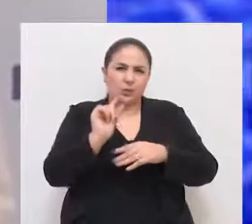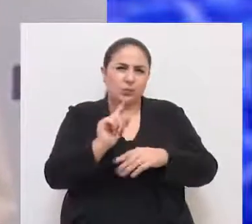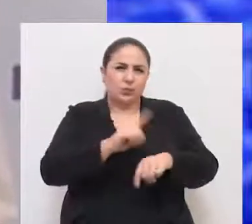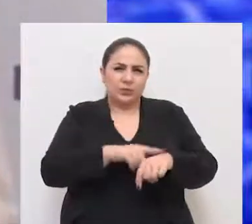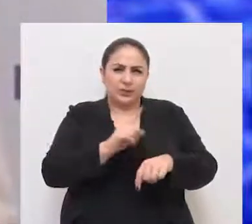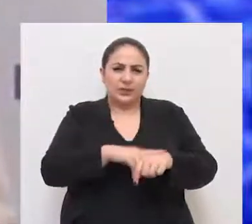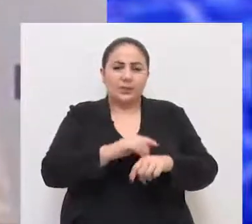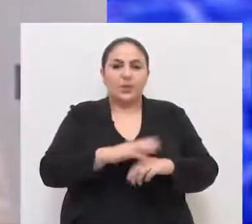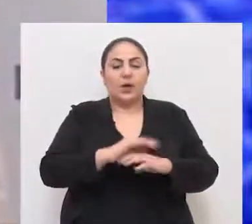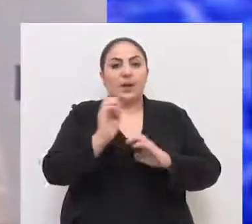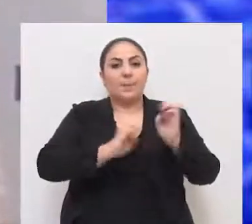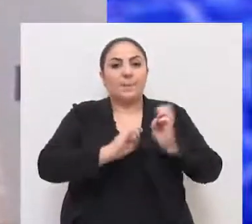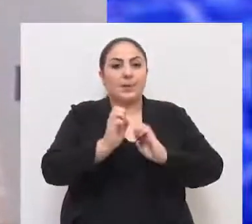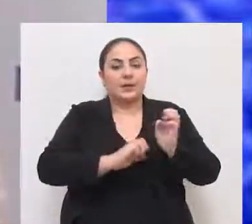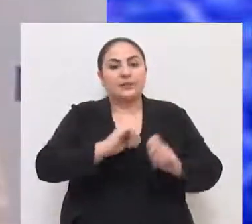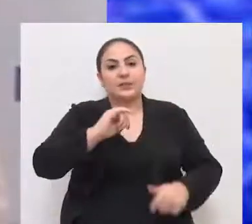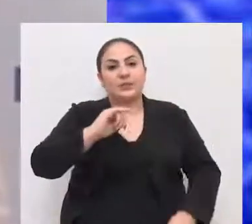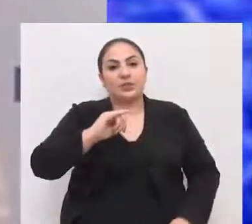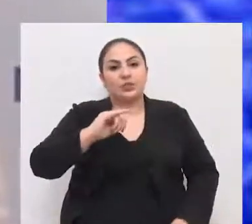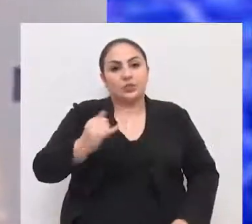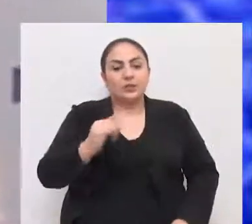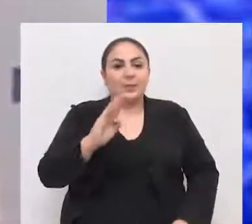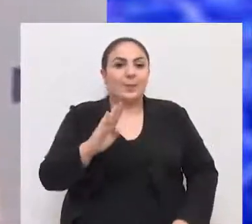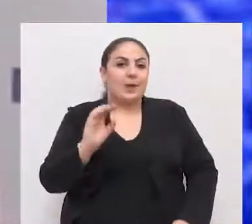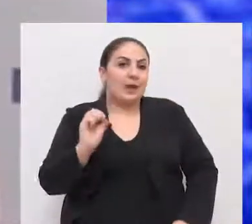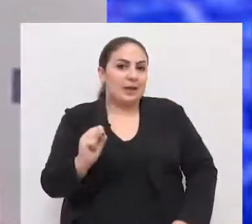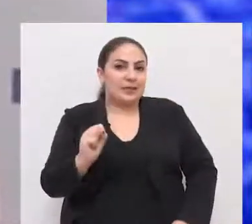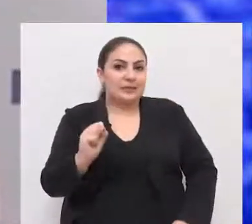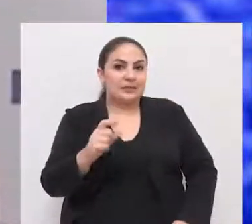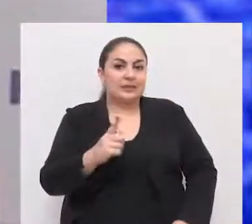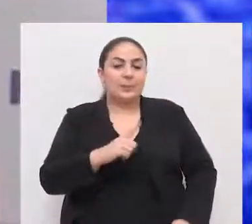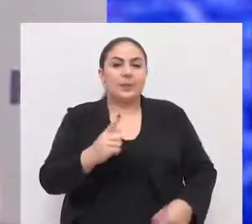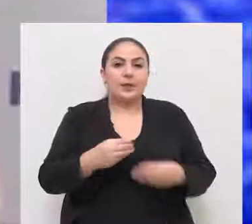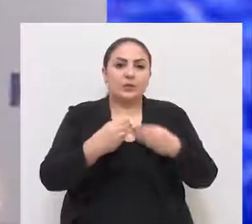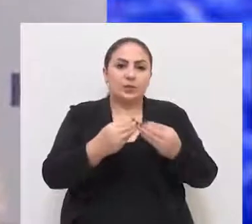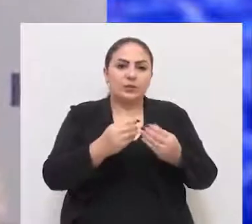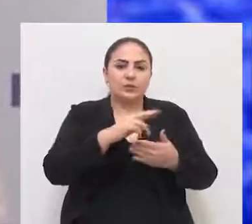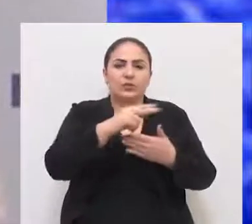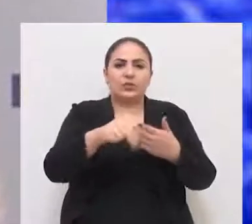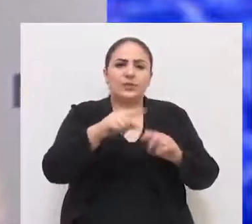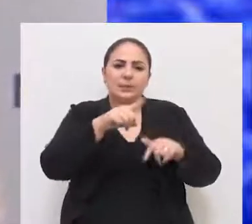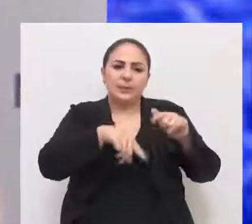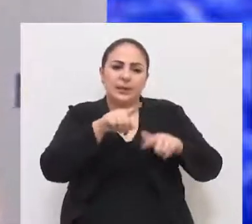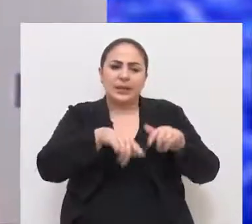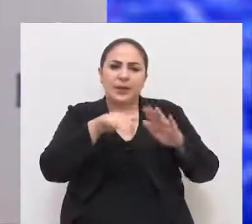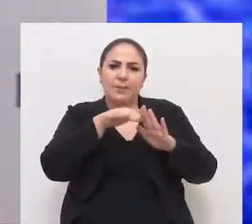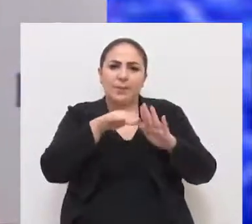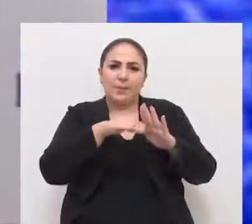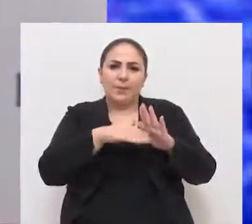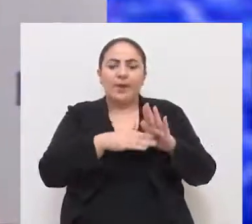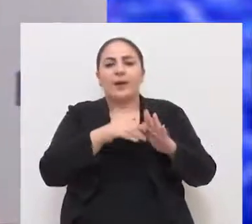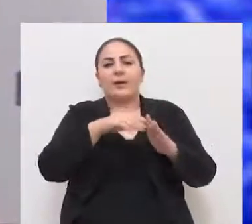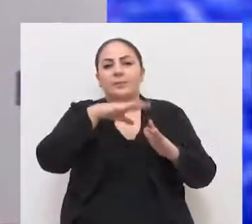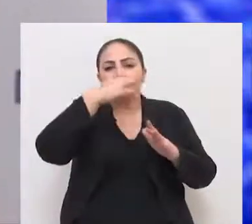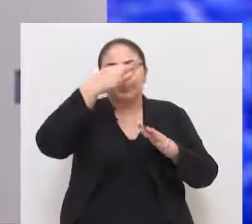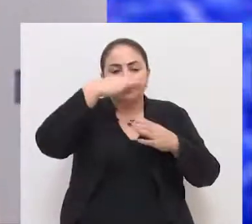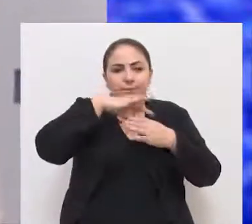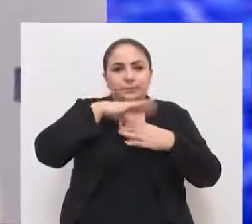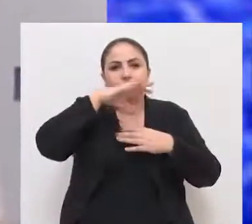mais recentemente, à empresa JBS, com a doação de vários equipamentos,